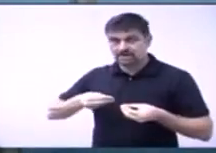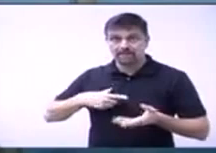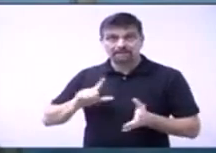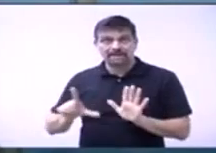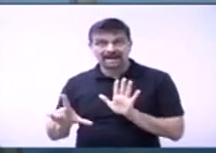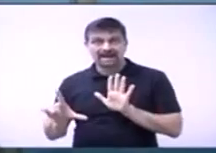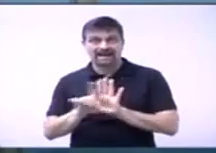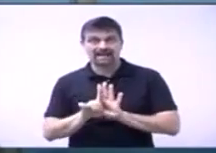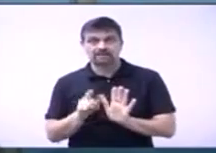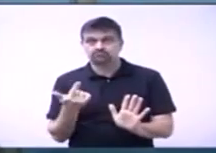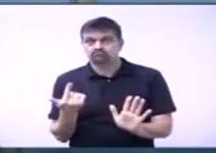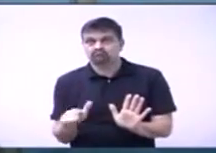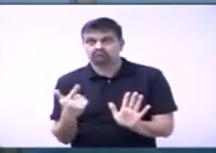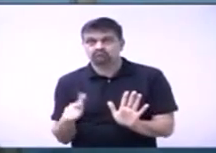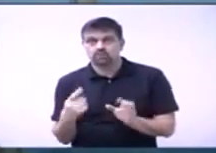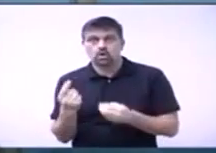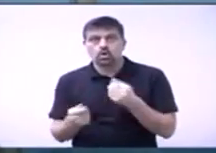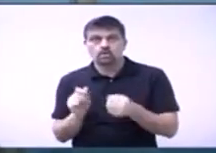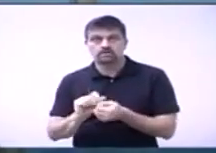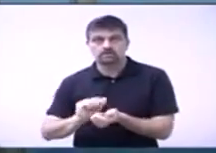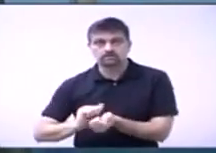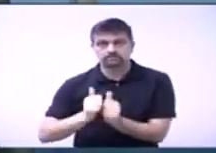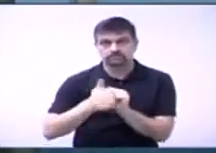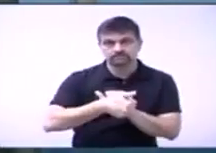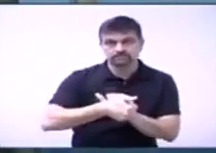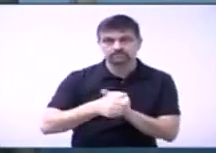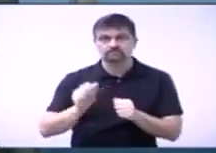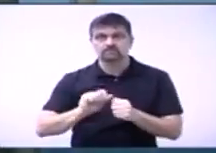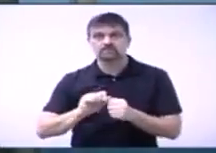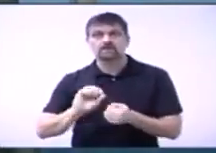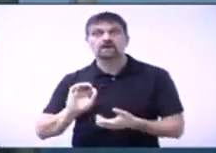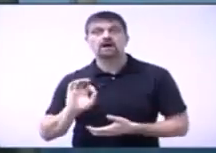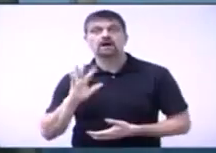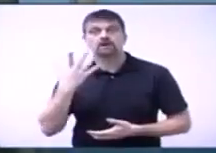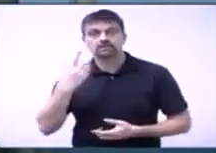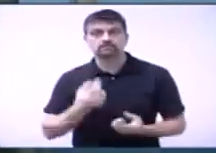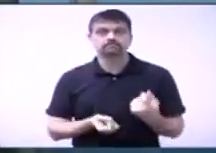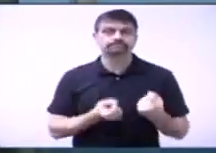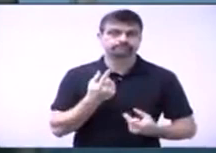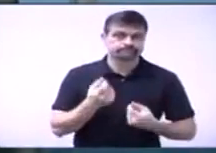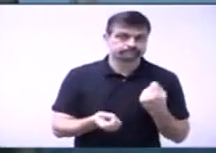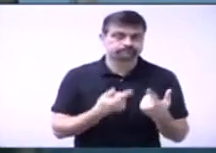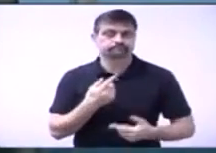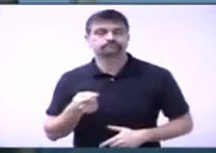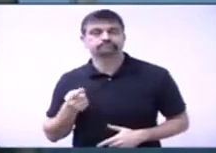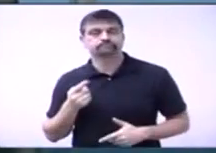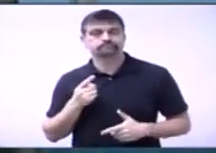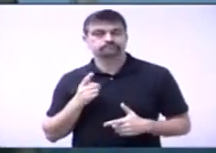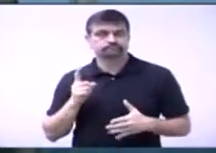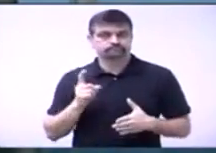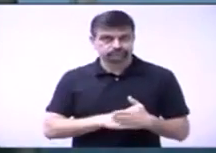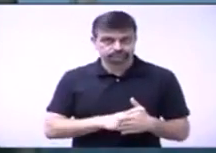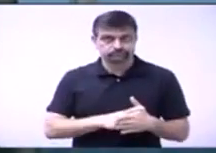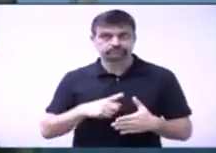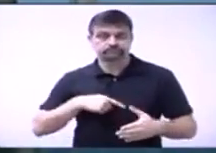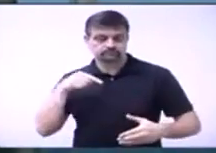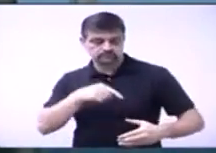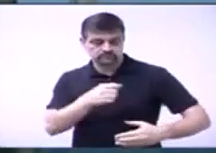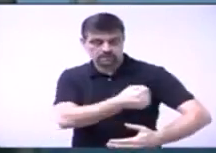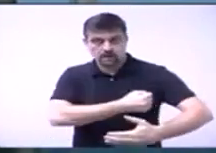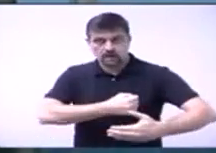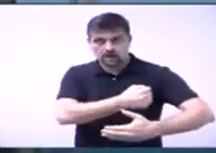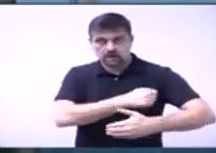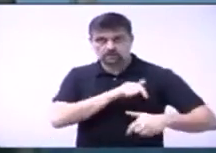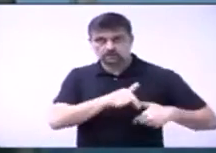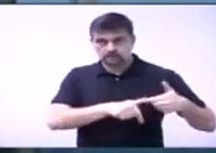lei existente de readaptação, acaba ocasionando algumas deficiências no campo de trabalho.